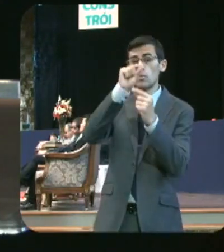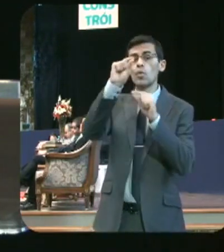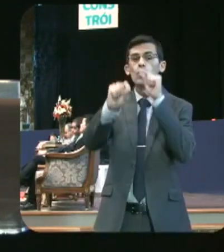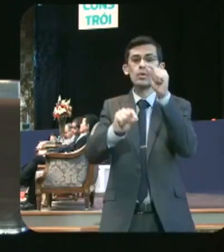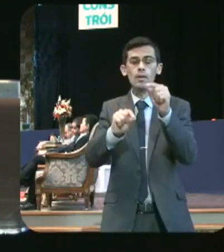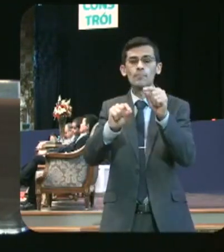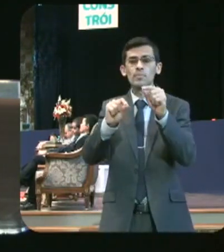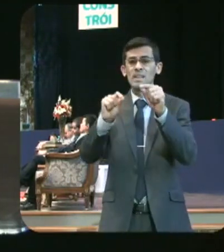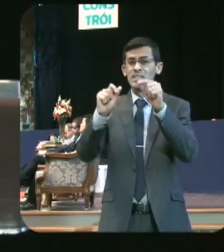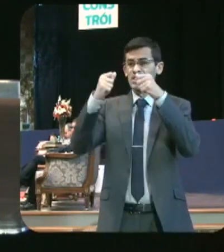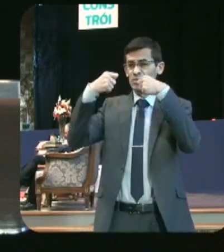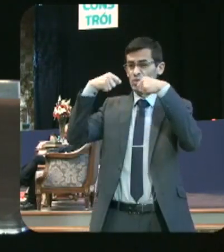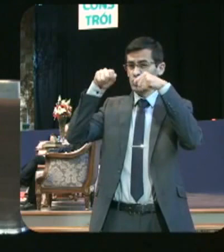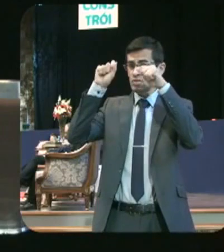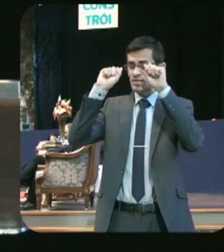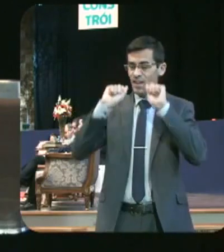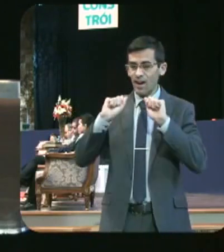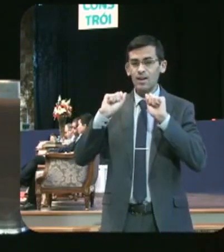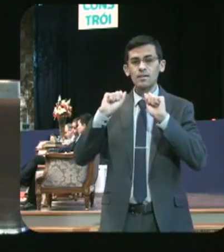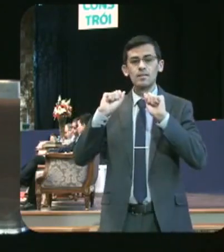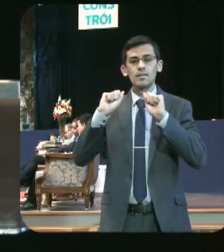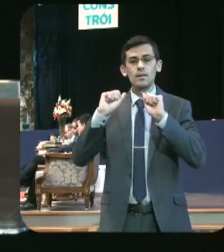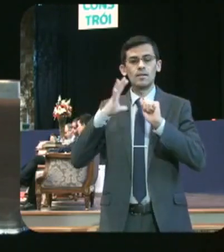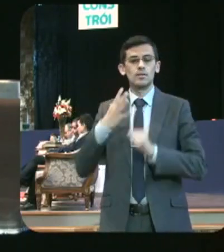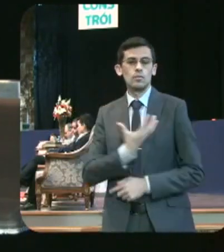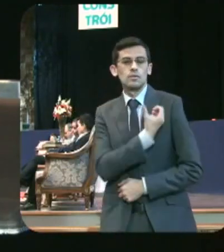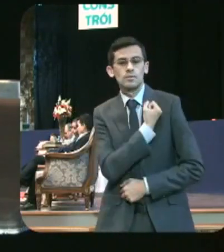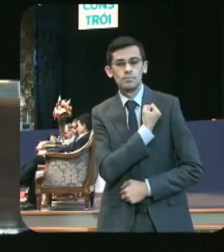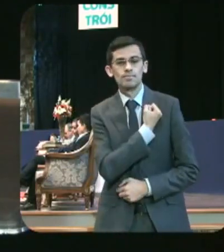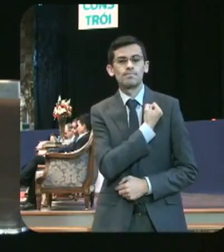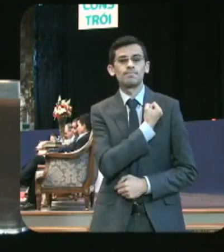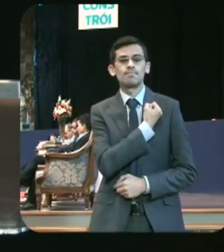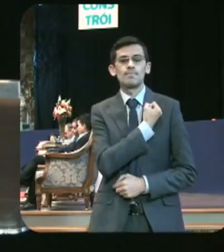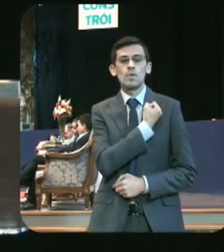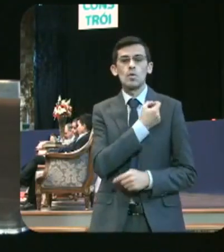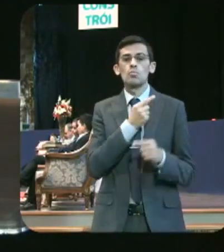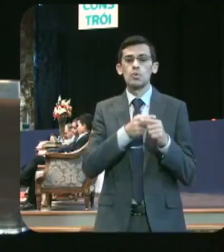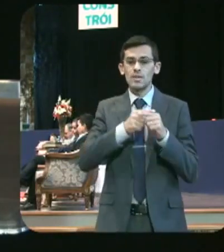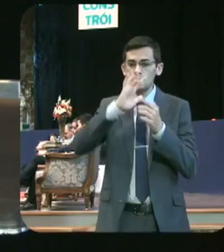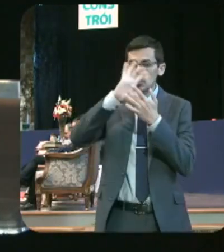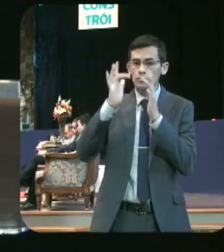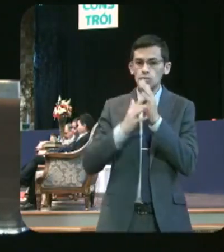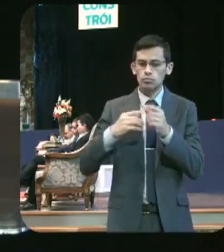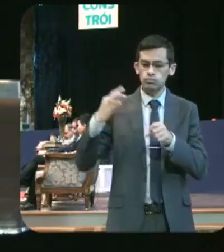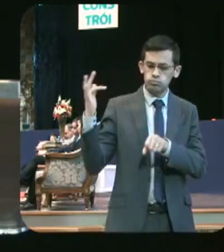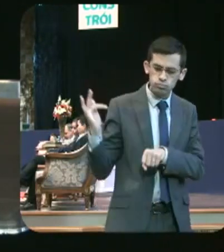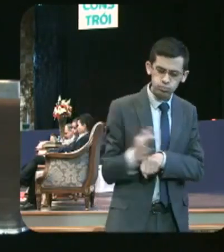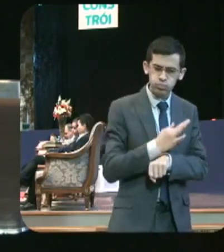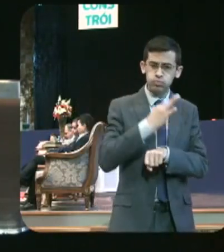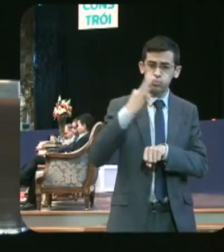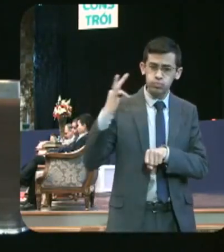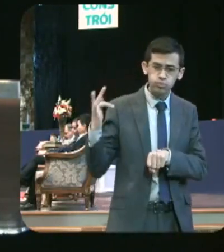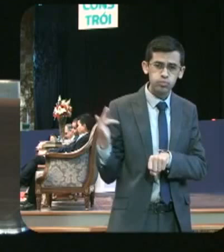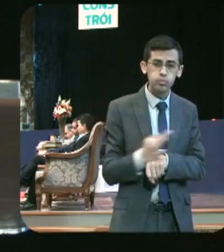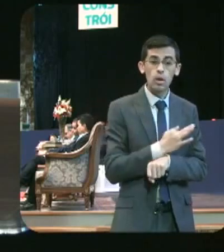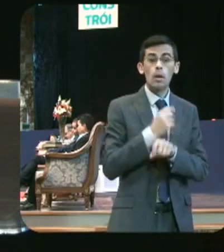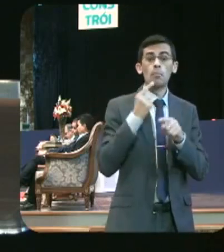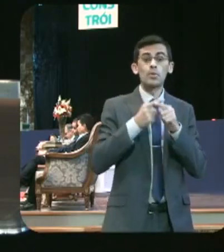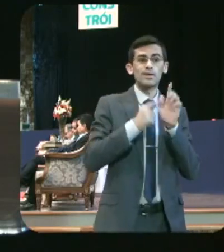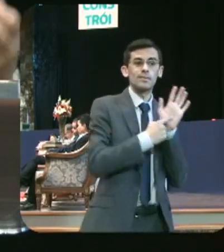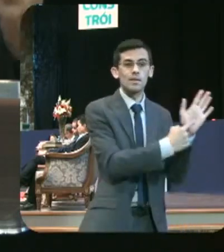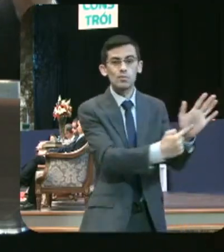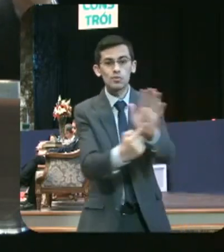retirar de sobre nós o que nos assolava, o que ele carregou com ele, quando por